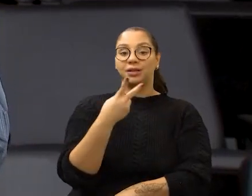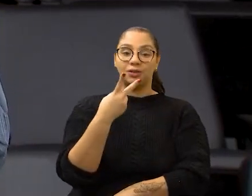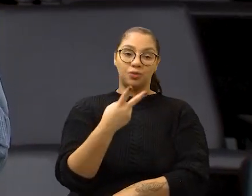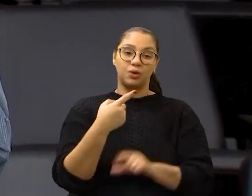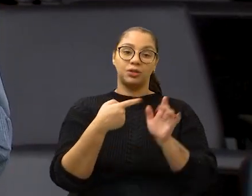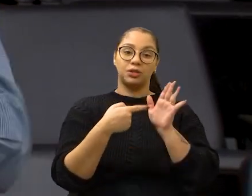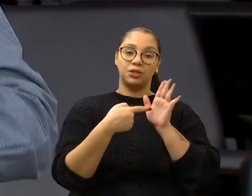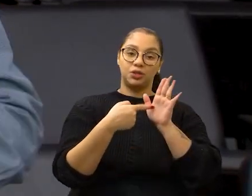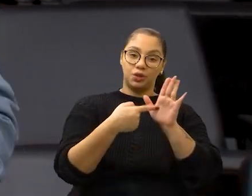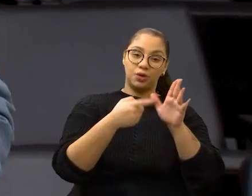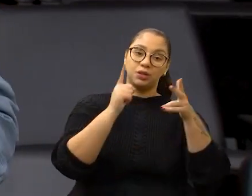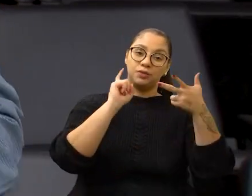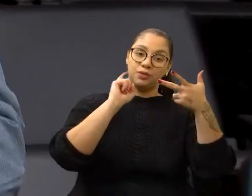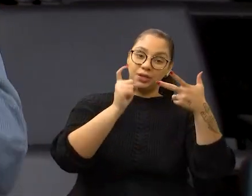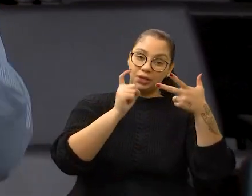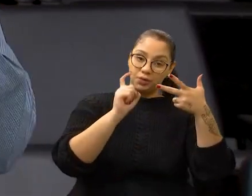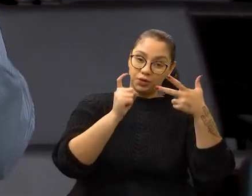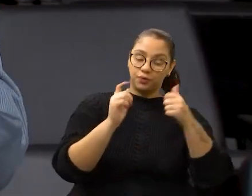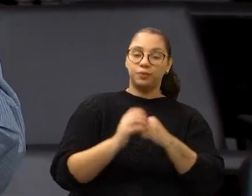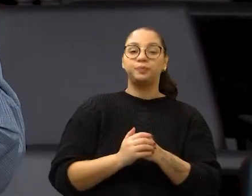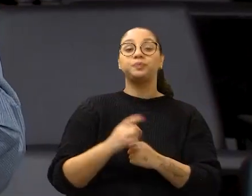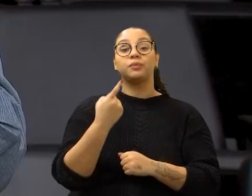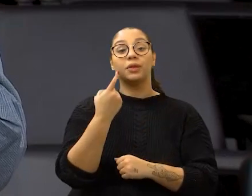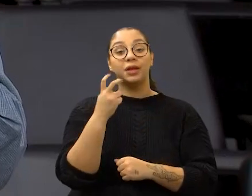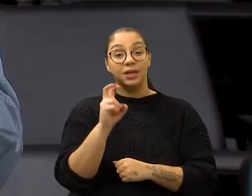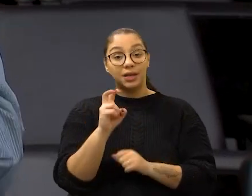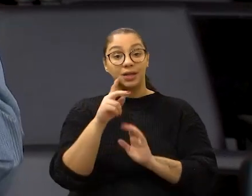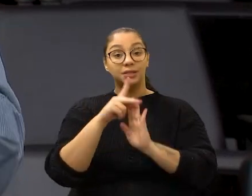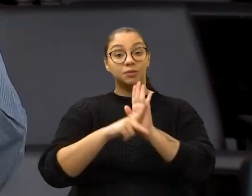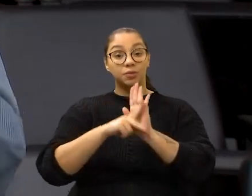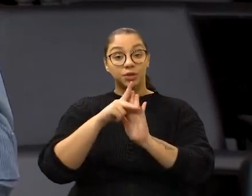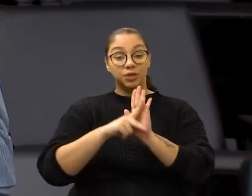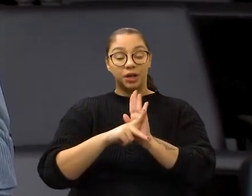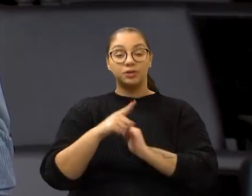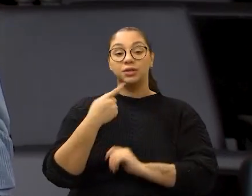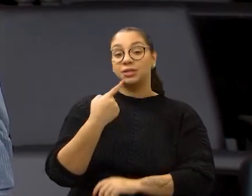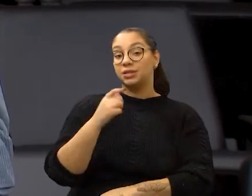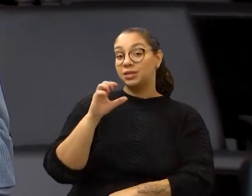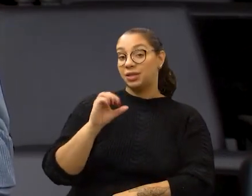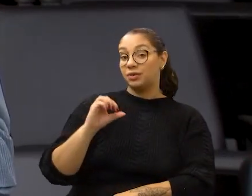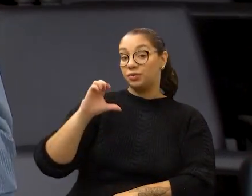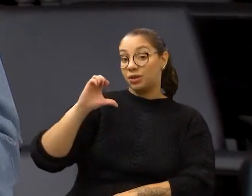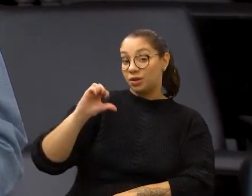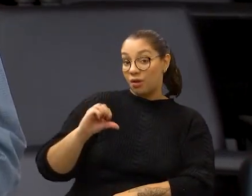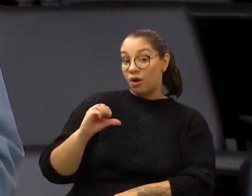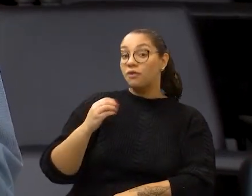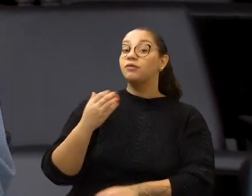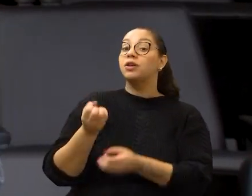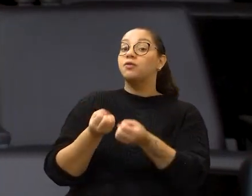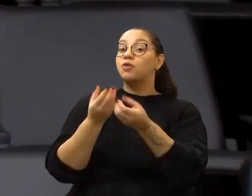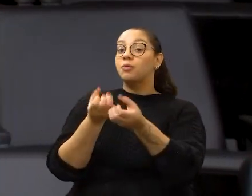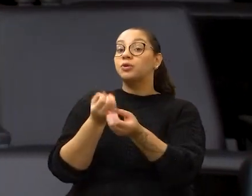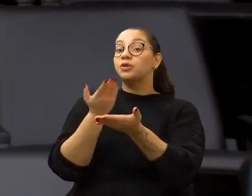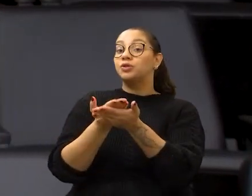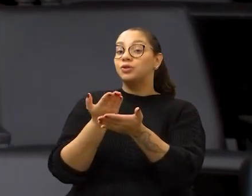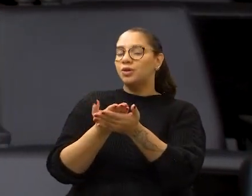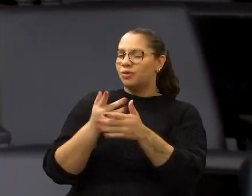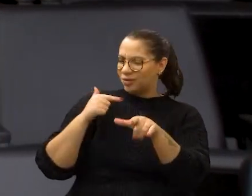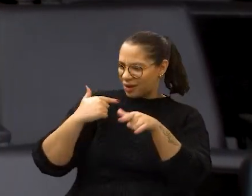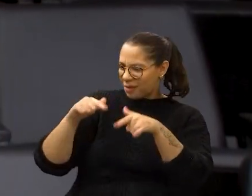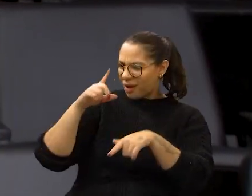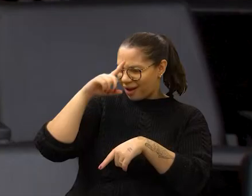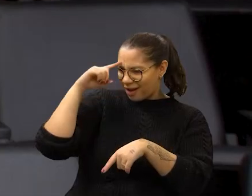132 indicações ao Executivo, 15 projetos, 109 requerimentos. Um trabalho árduo até